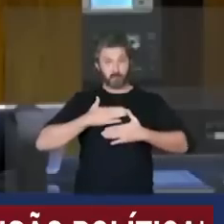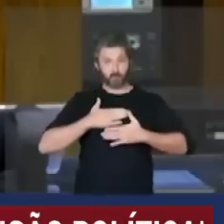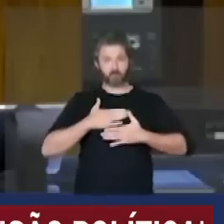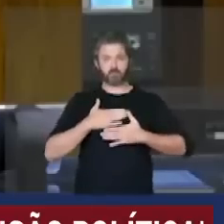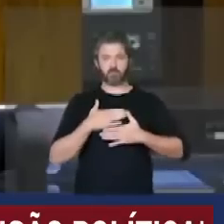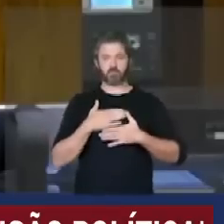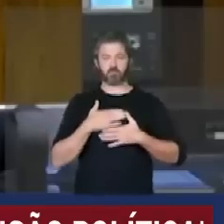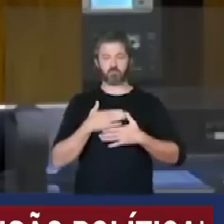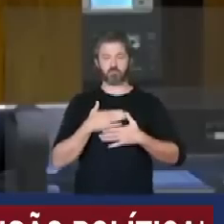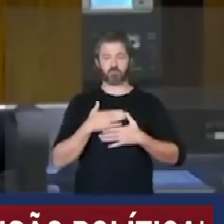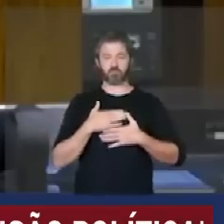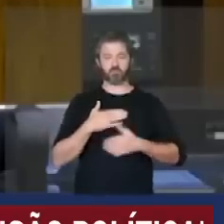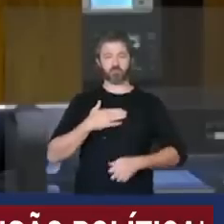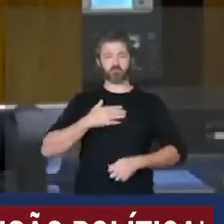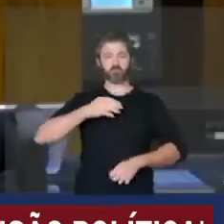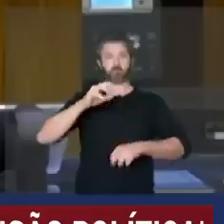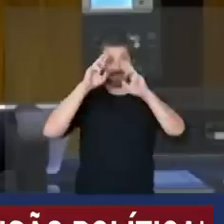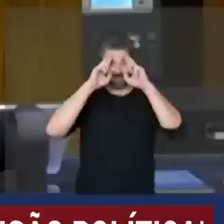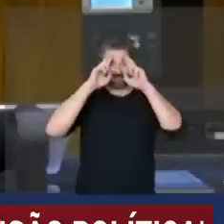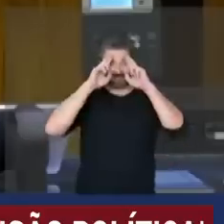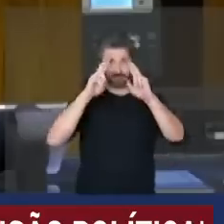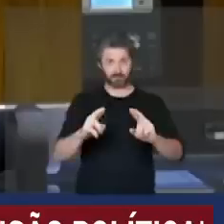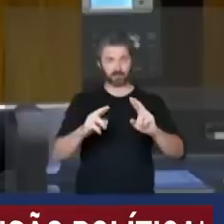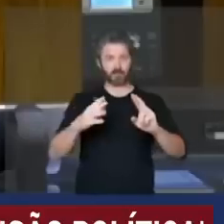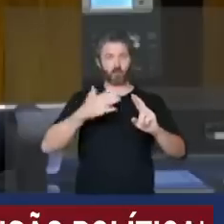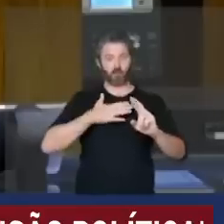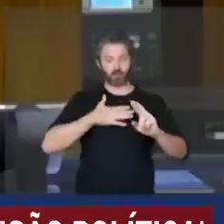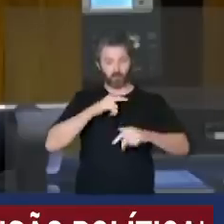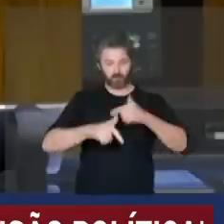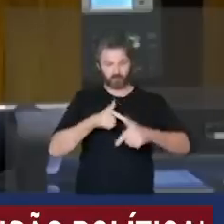mim, que respeite a função.